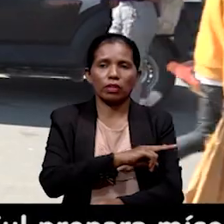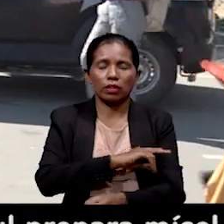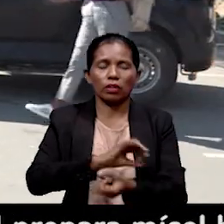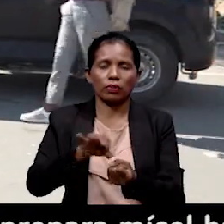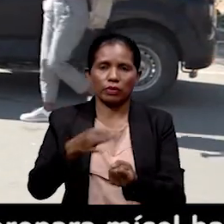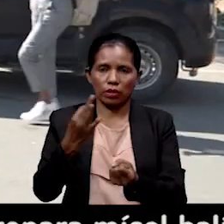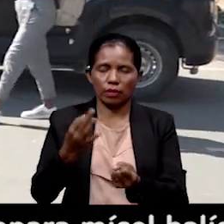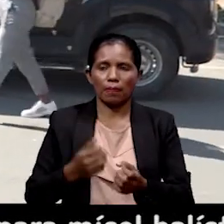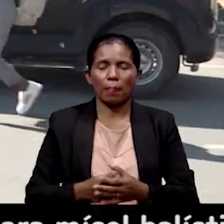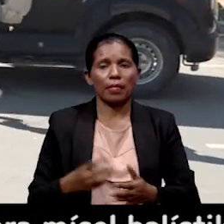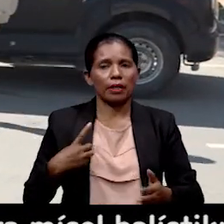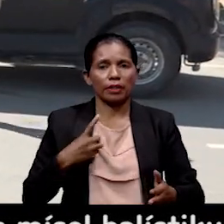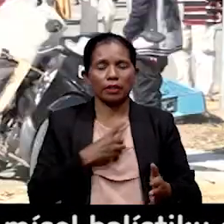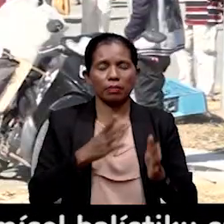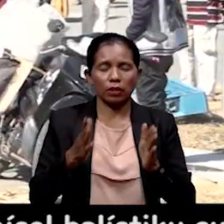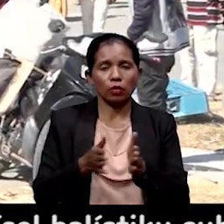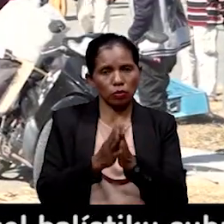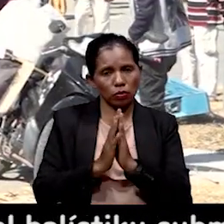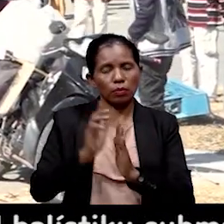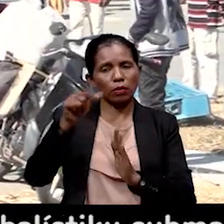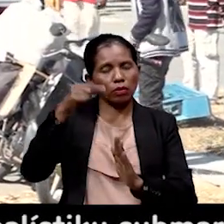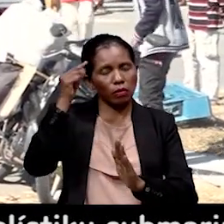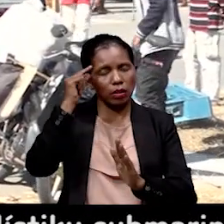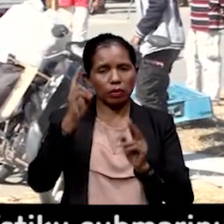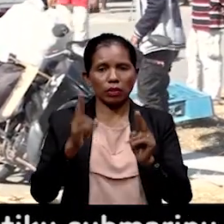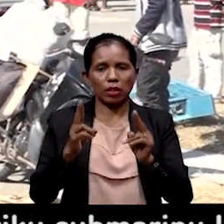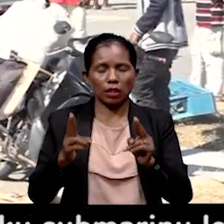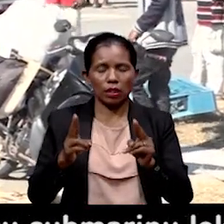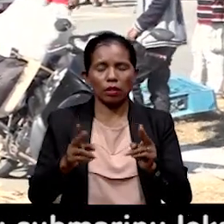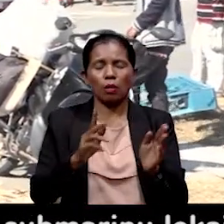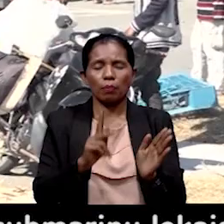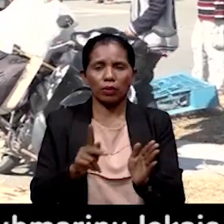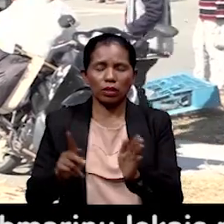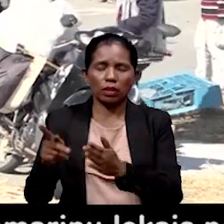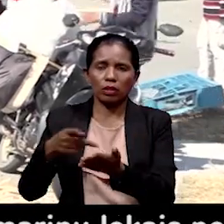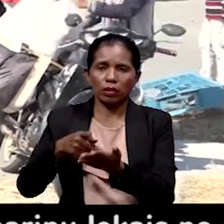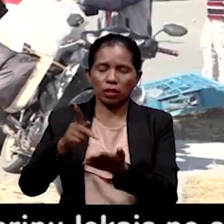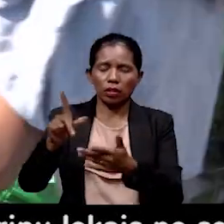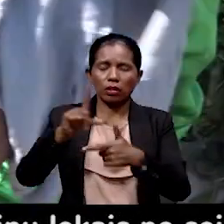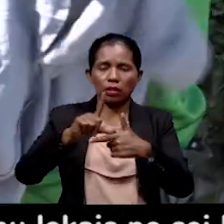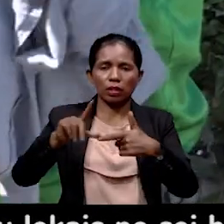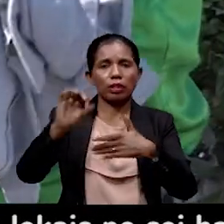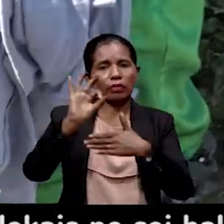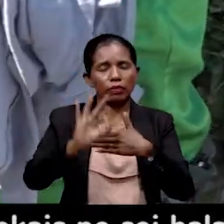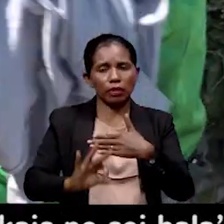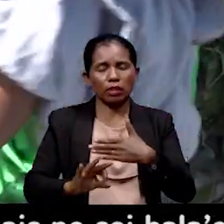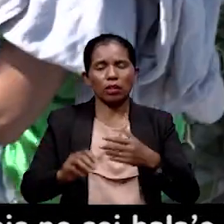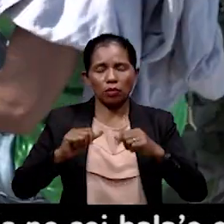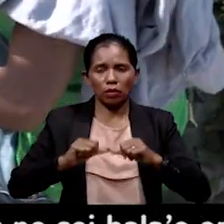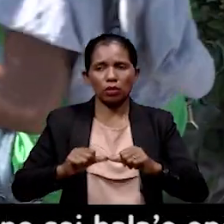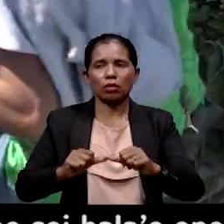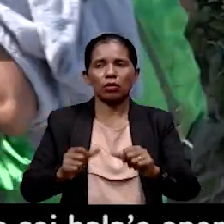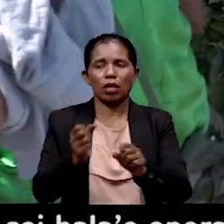COVID-19. Deputado Sira Mos exige o governo. Ato acelera processo pagamento subsídio da linha frente Sira. Nebe continua